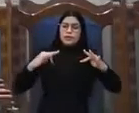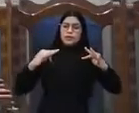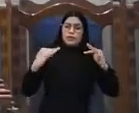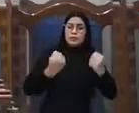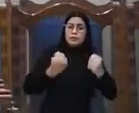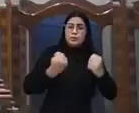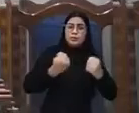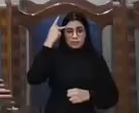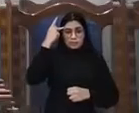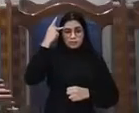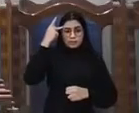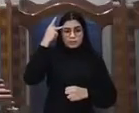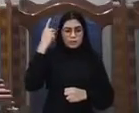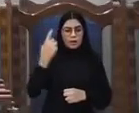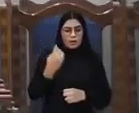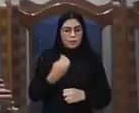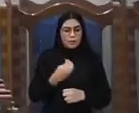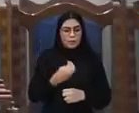da terra,